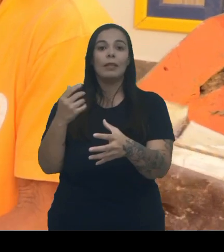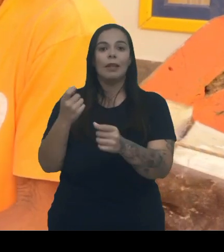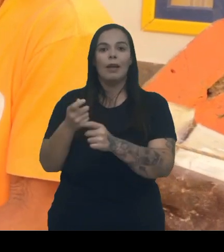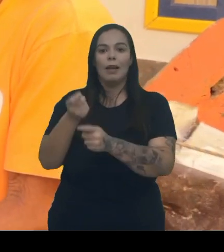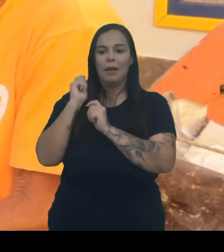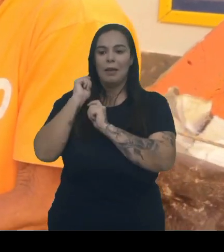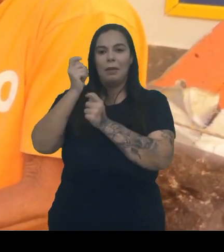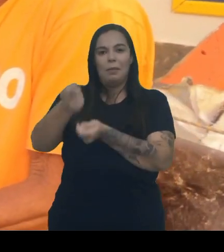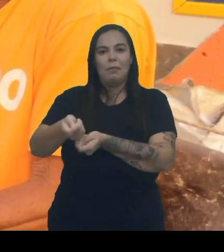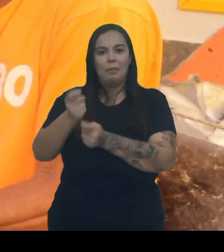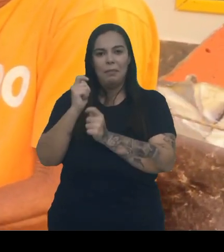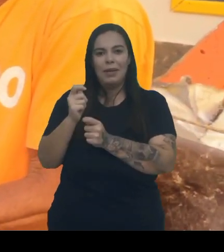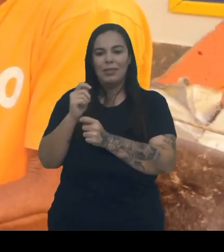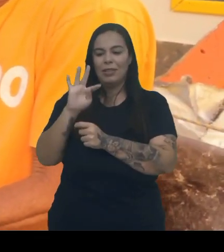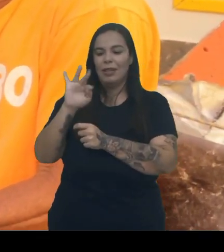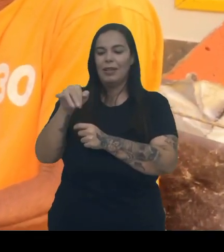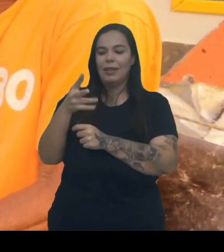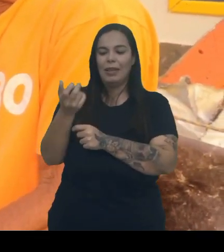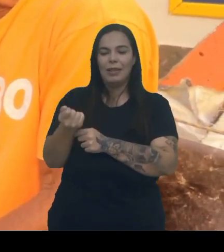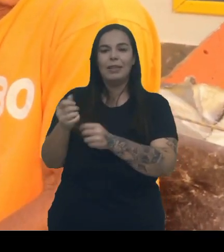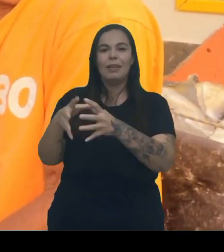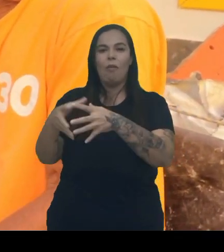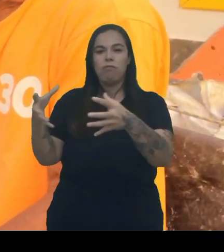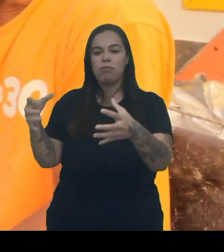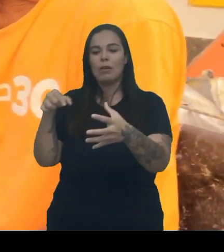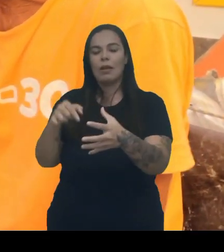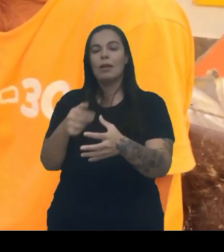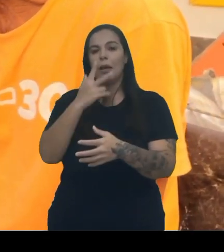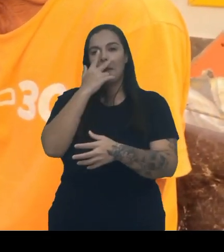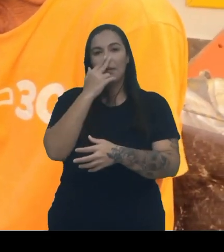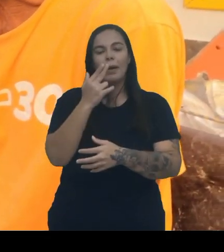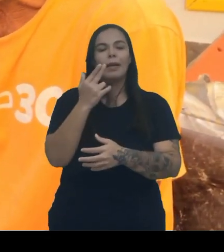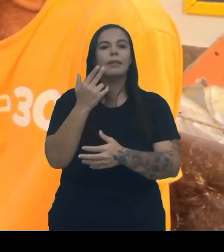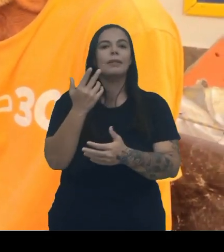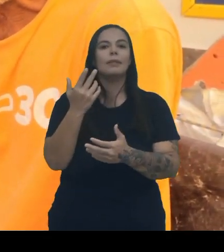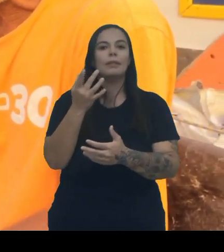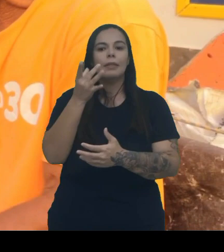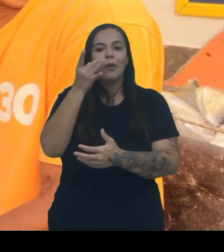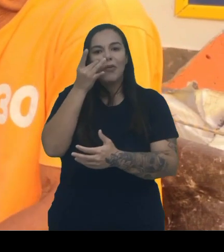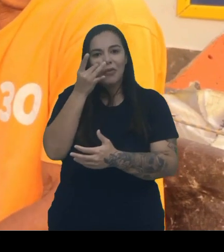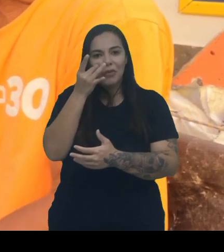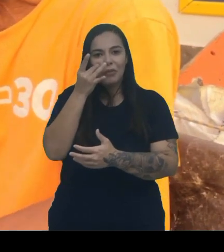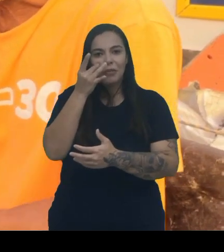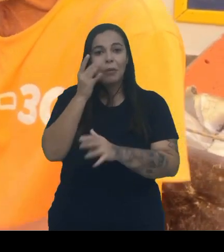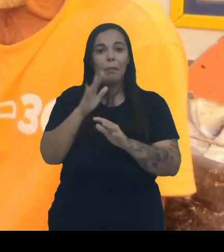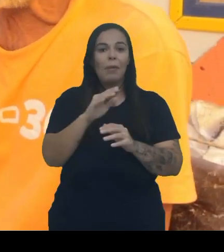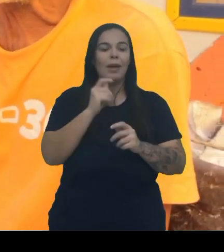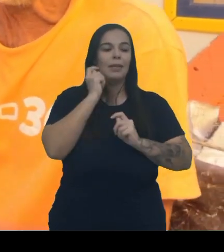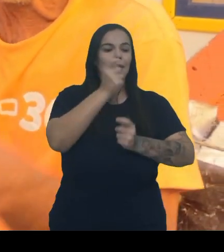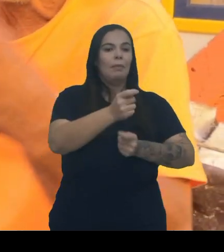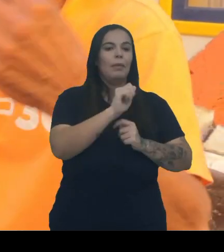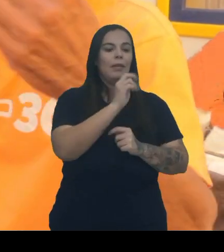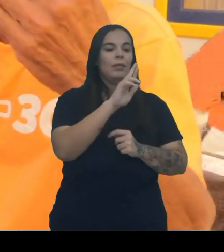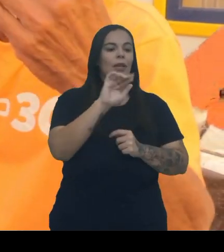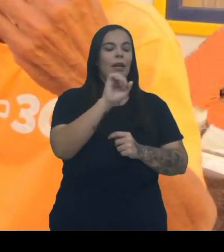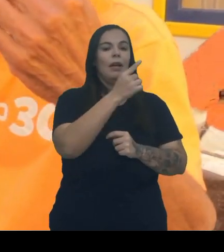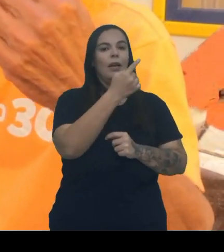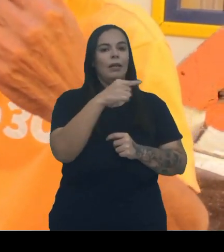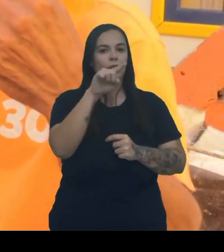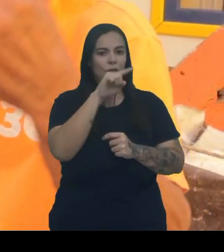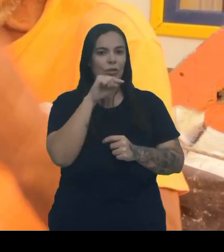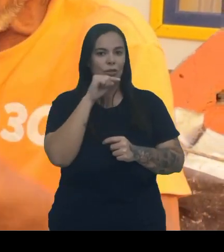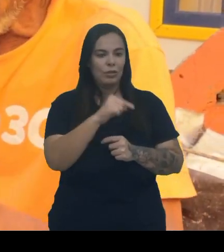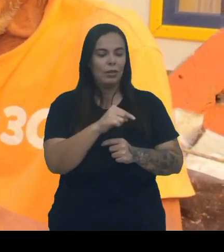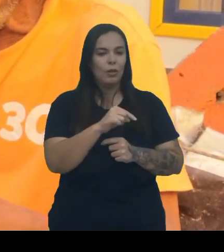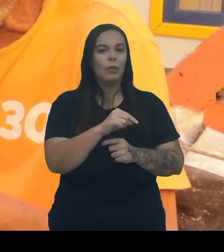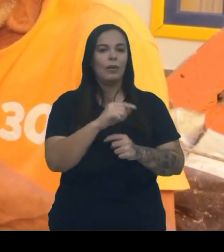a pesca de tainha, de cardume, era como se fosse uma coisa ao vivo. Já a pesca de arrastão,